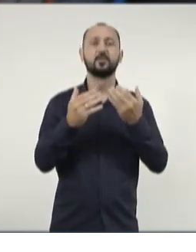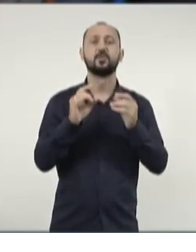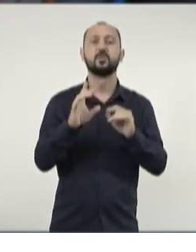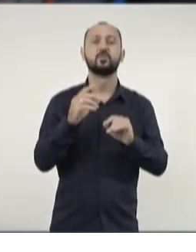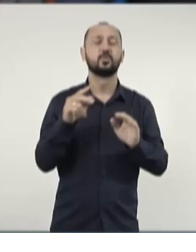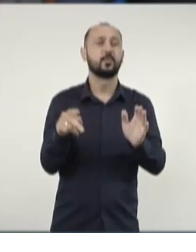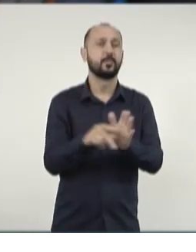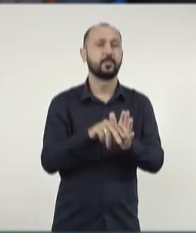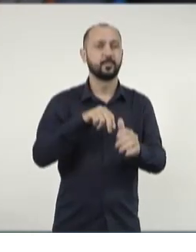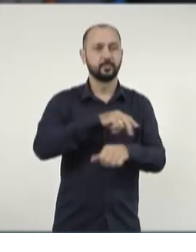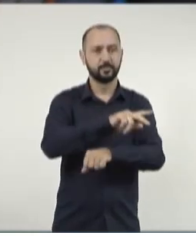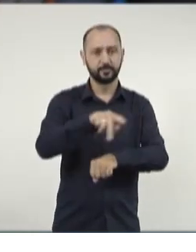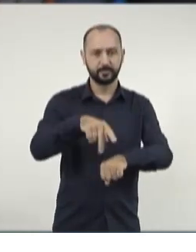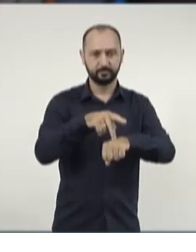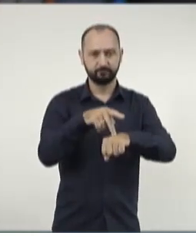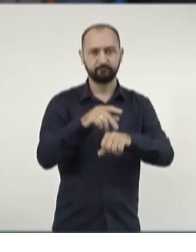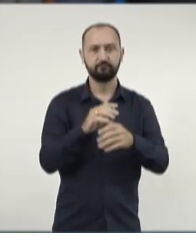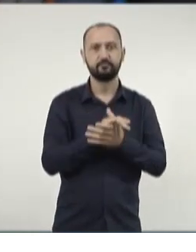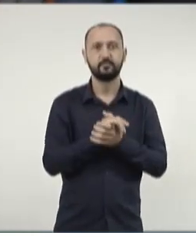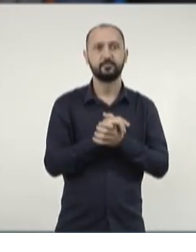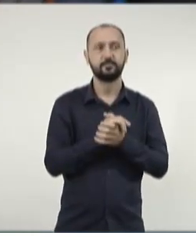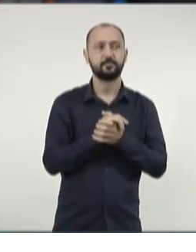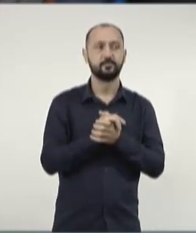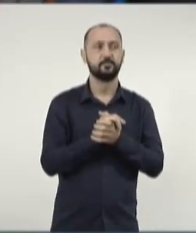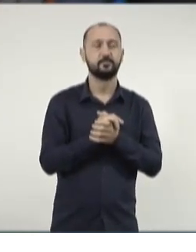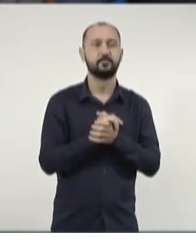tanto no nosso país.